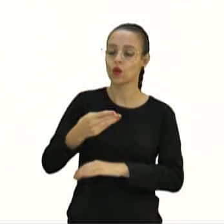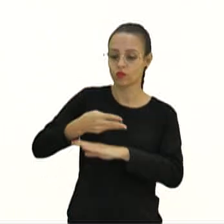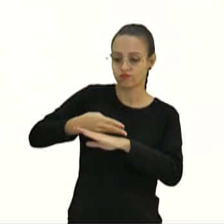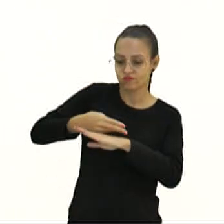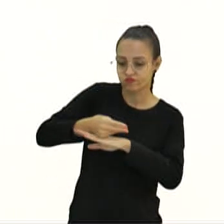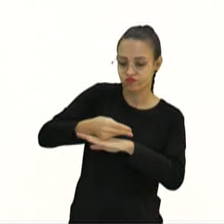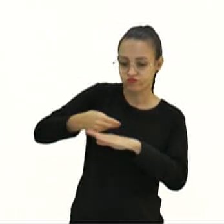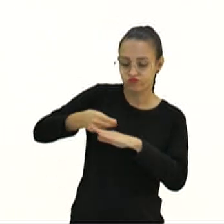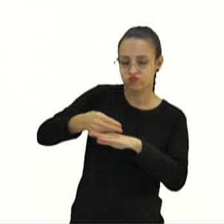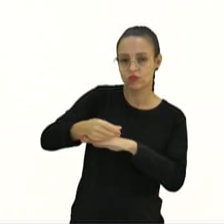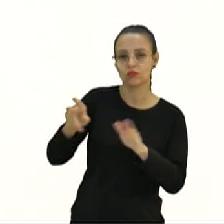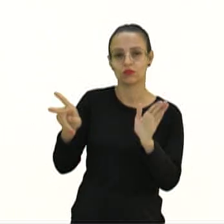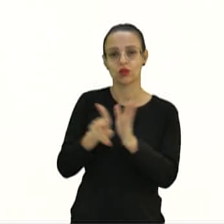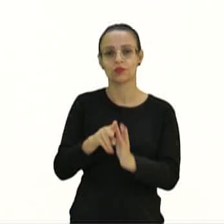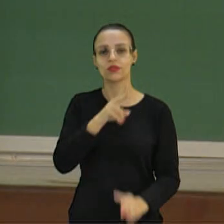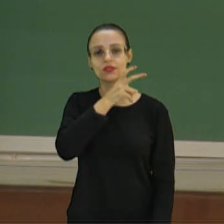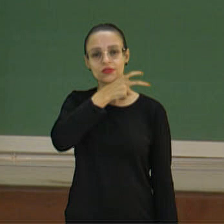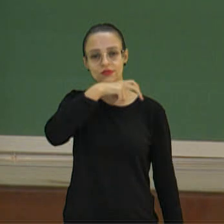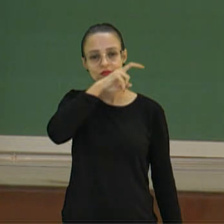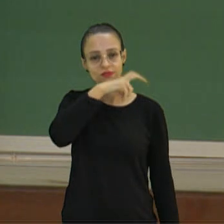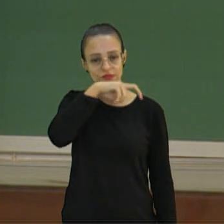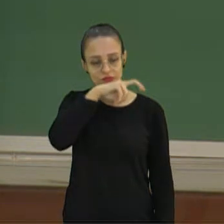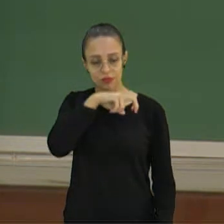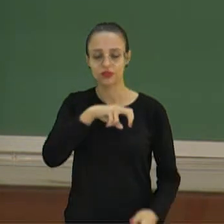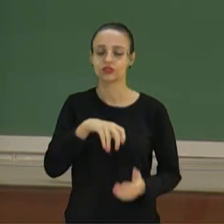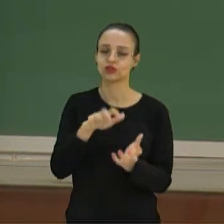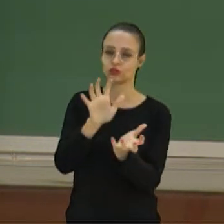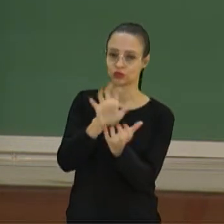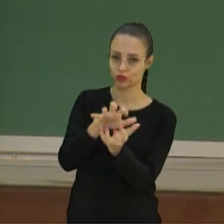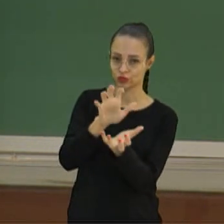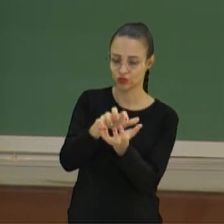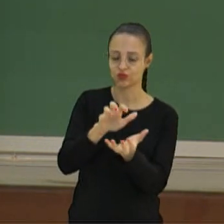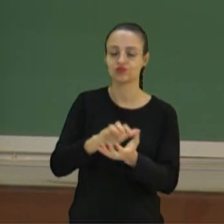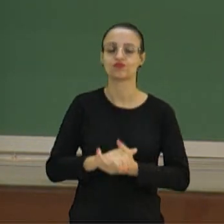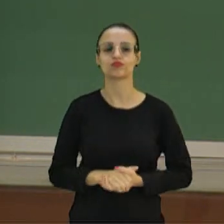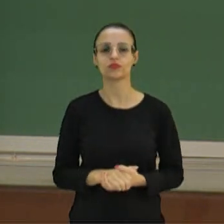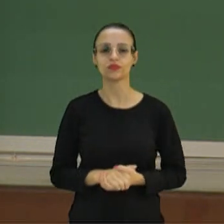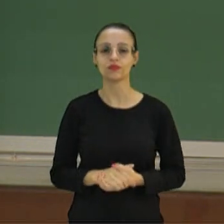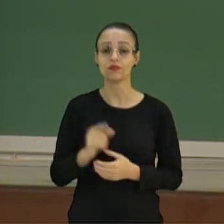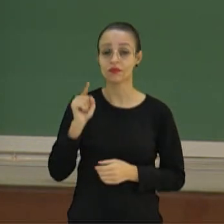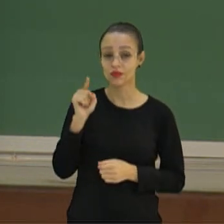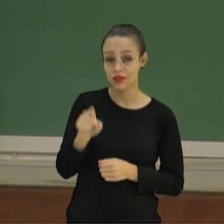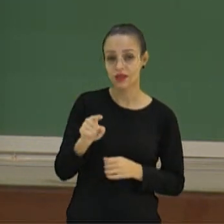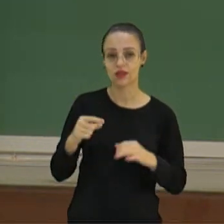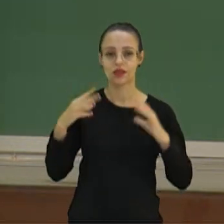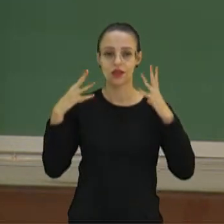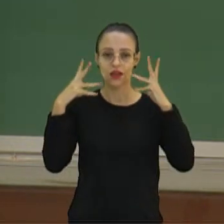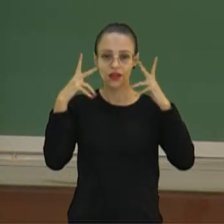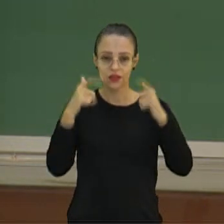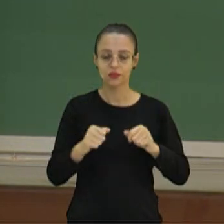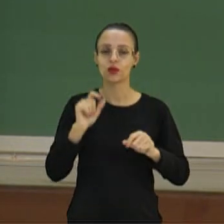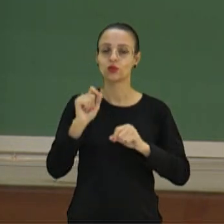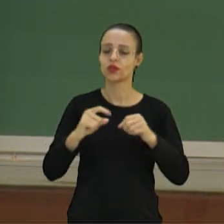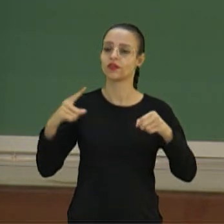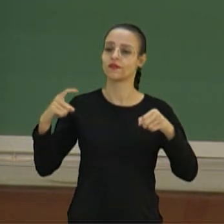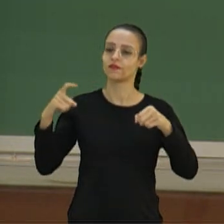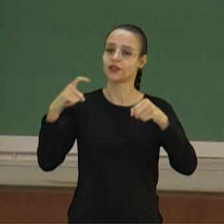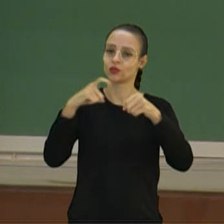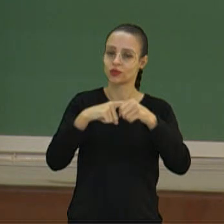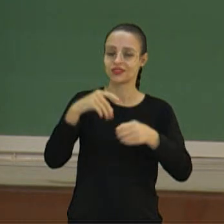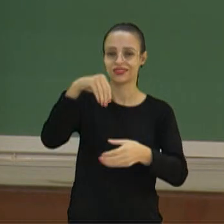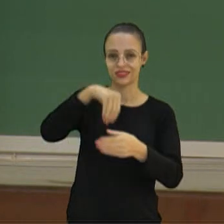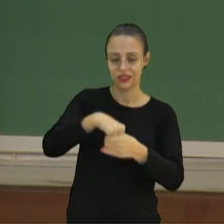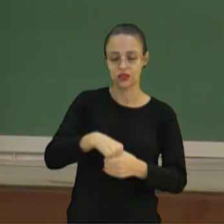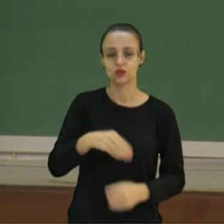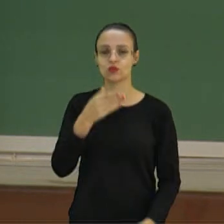das serpentes, dos lagartos e até mesmo dos crocodilos. Esses animais, eles têm uma fecundação interna, então o